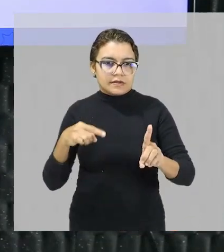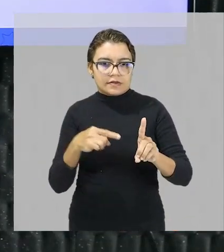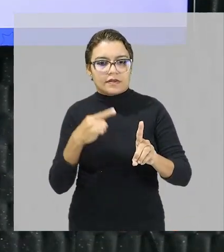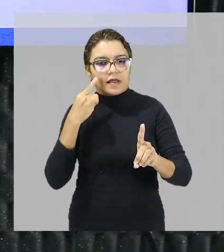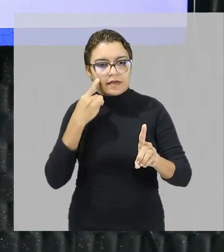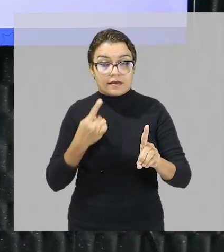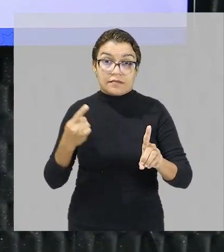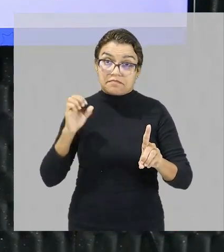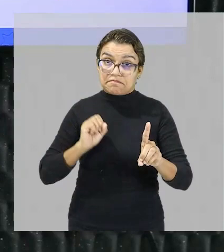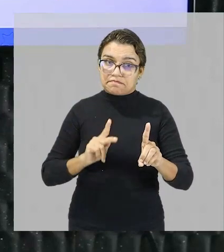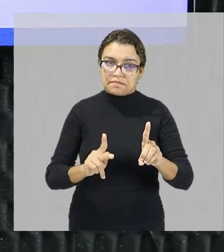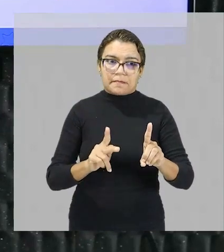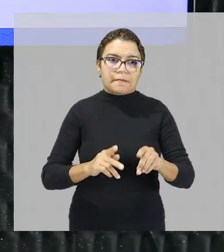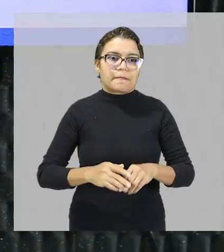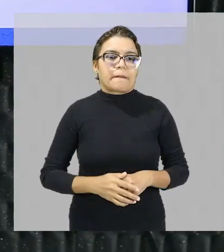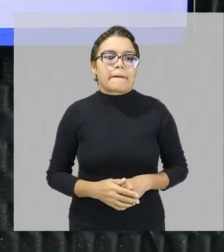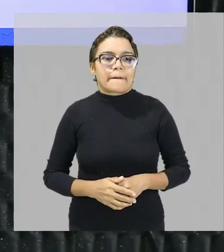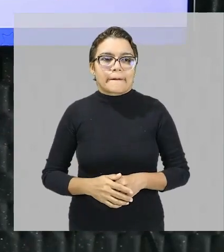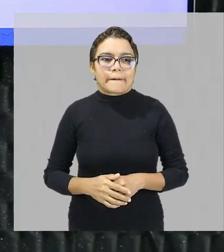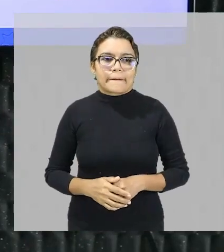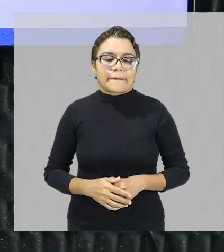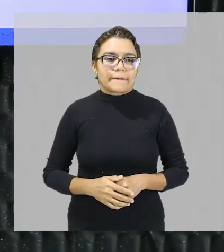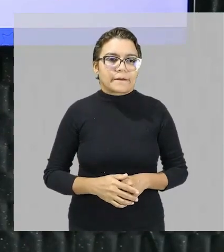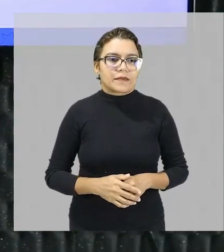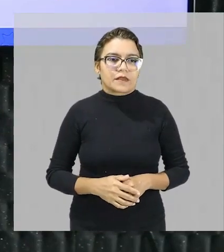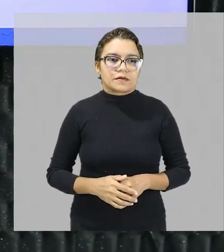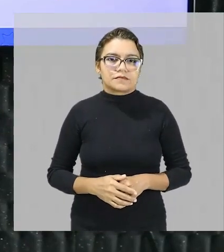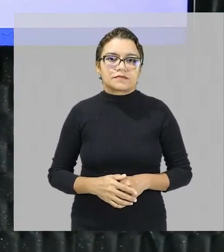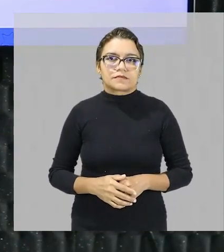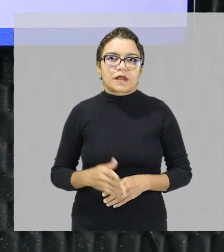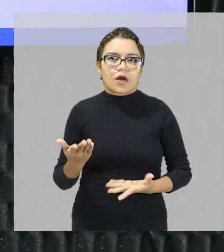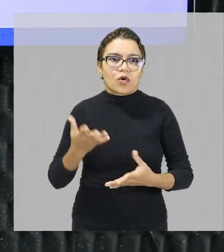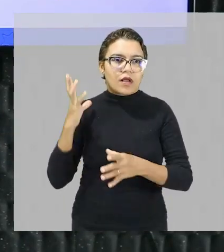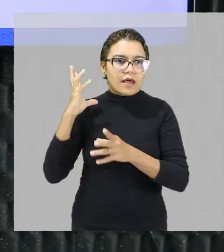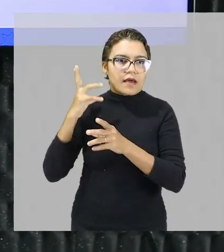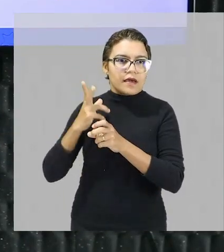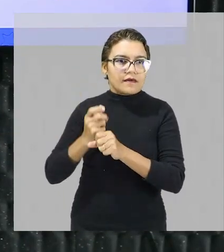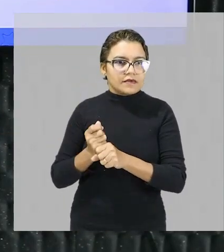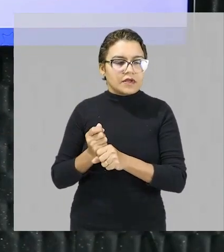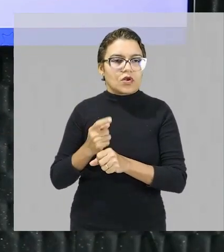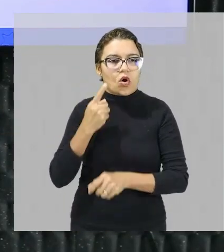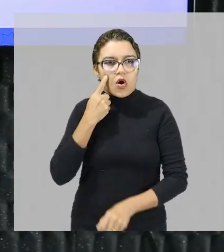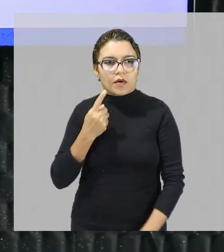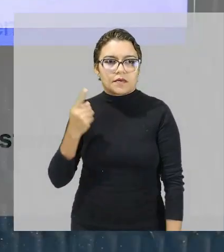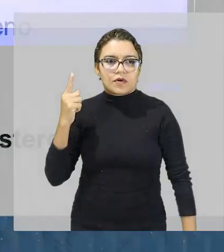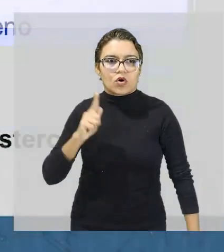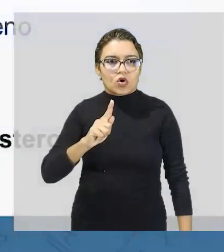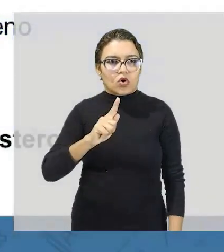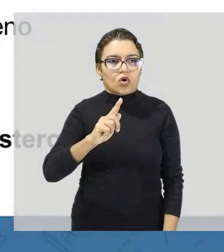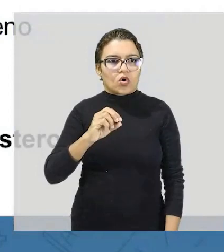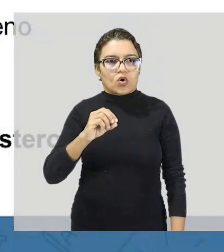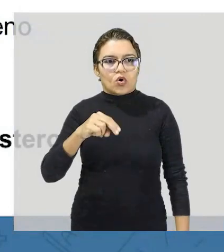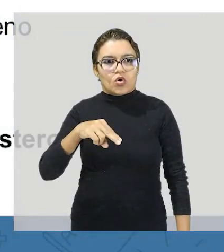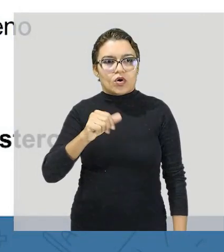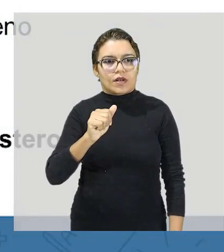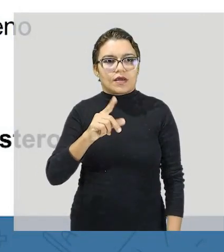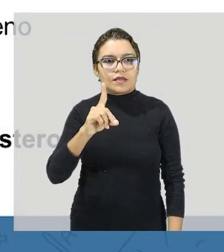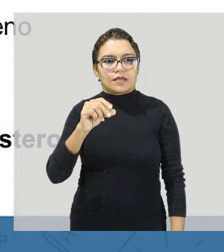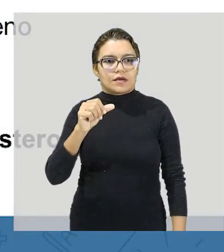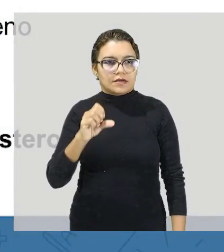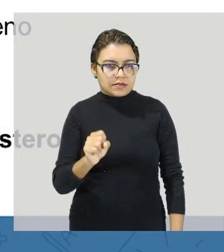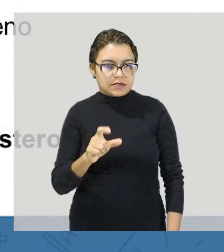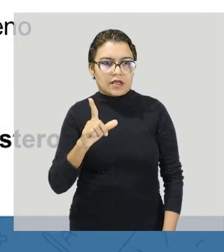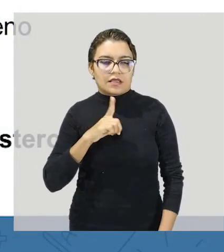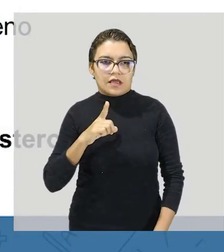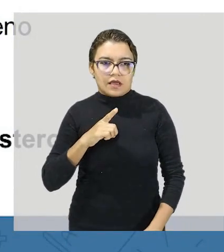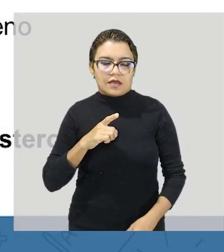D, tá? Vamos aqui só dar uma revisada, tá? Olha só. As gônadas são essas.